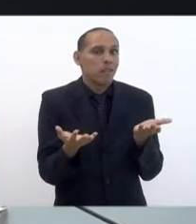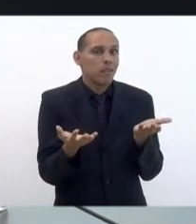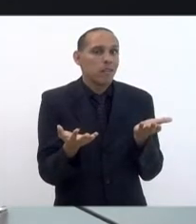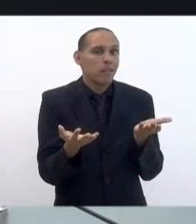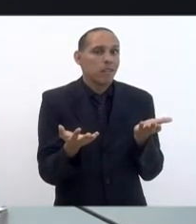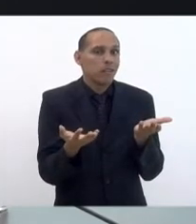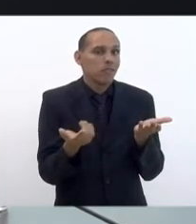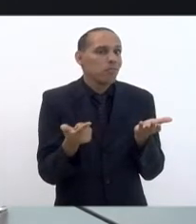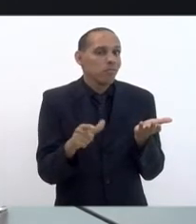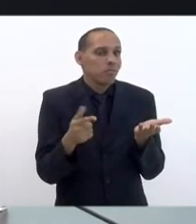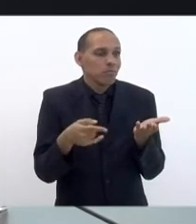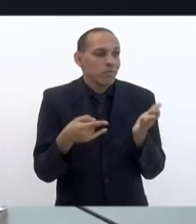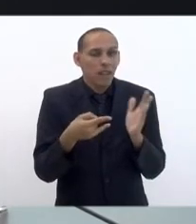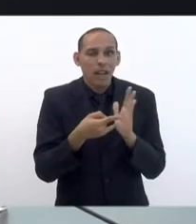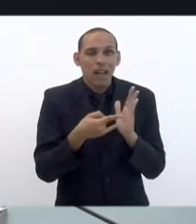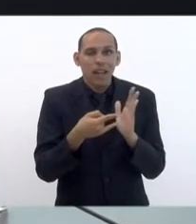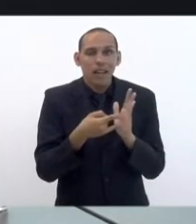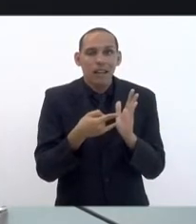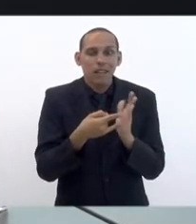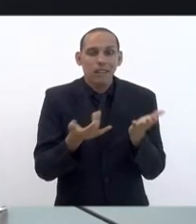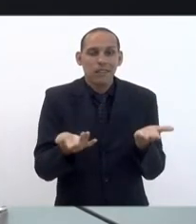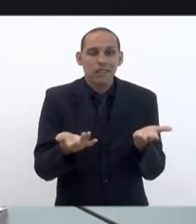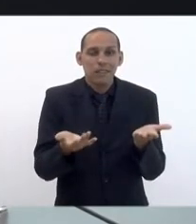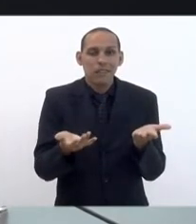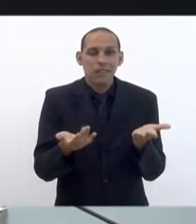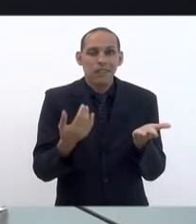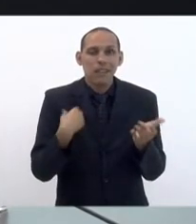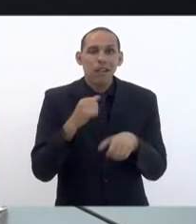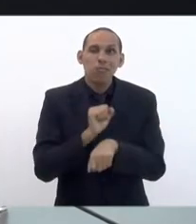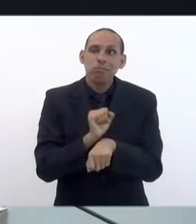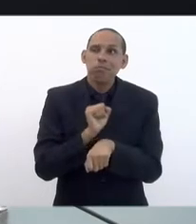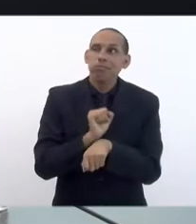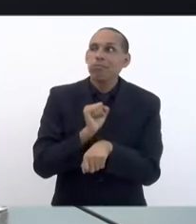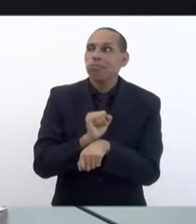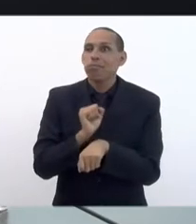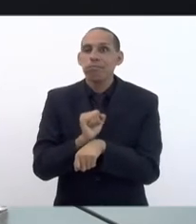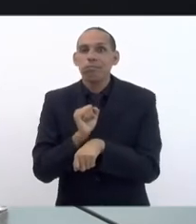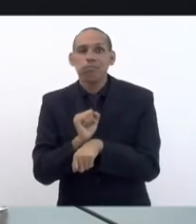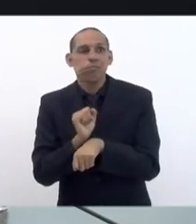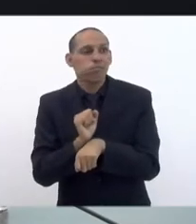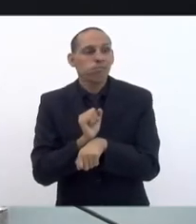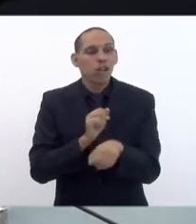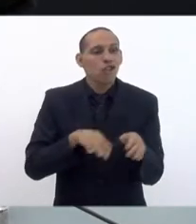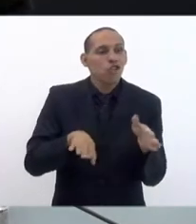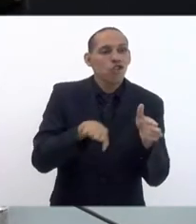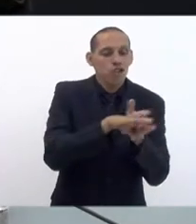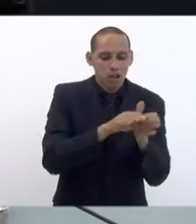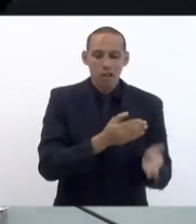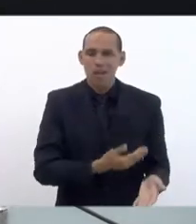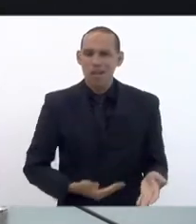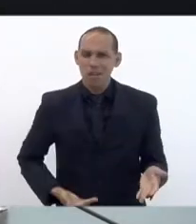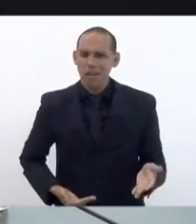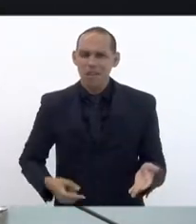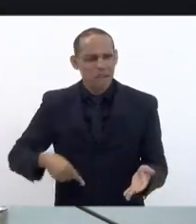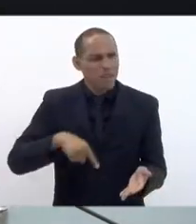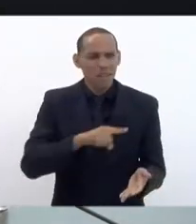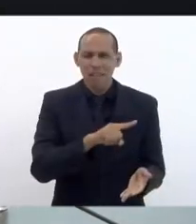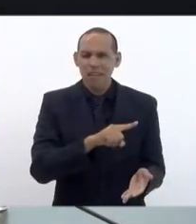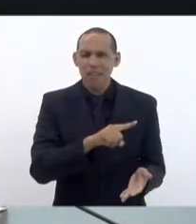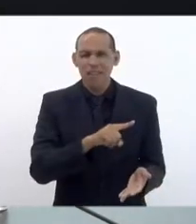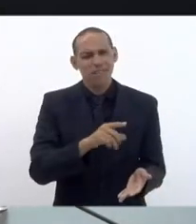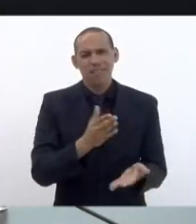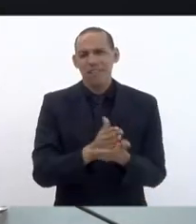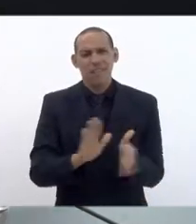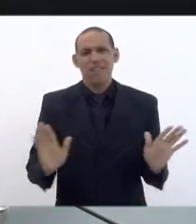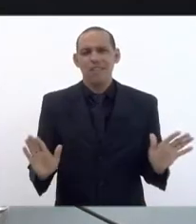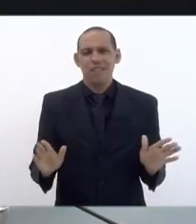se eu não tiver uma tomada? Vou esperar estacionar num estacionamento público para poder recarregar? Acabou. Isso tem que